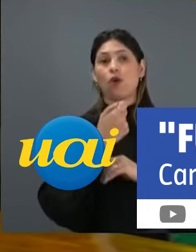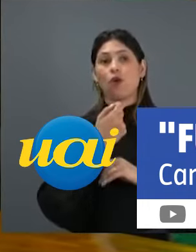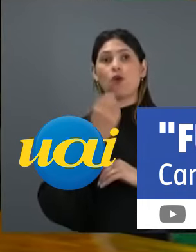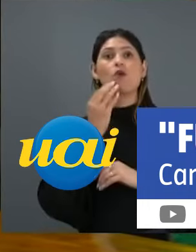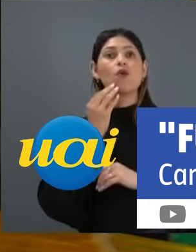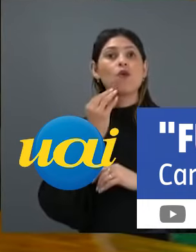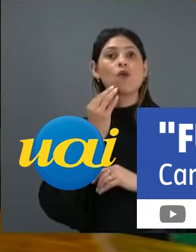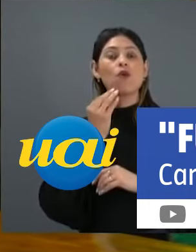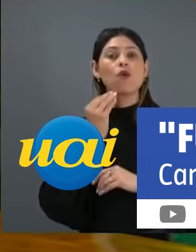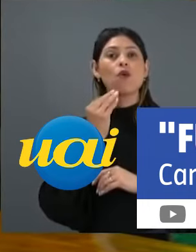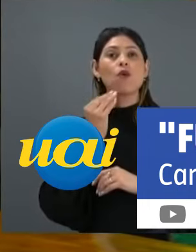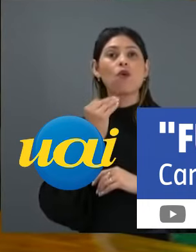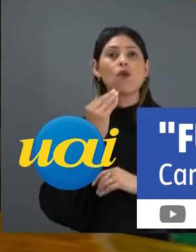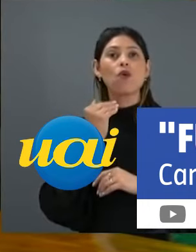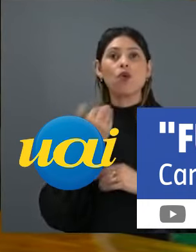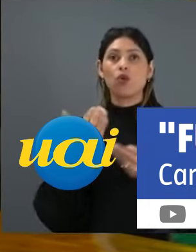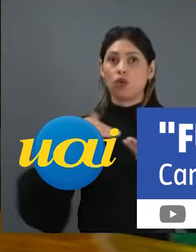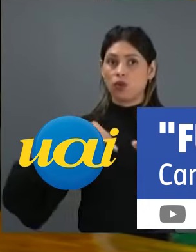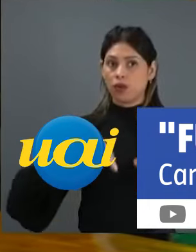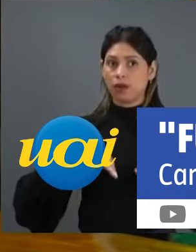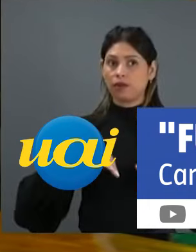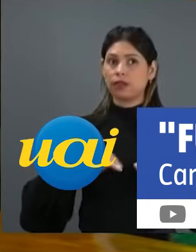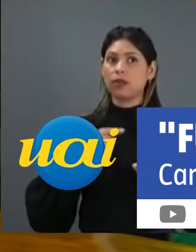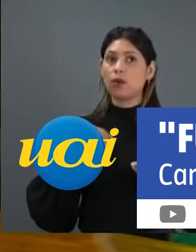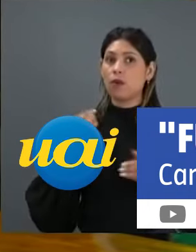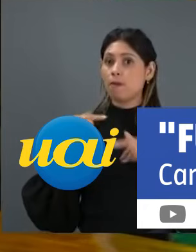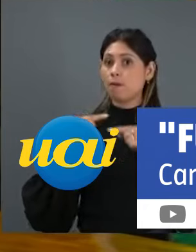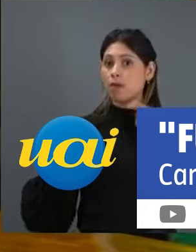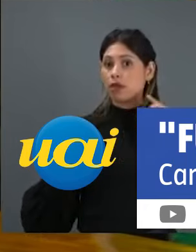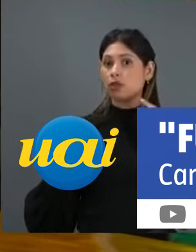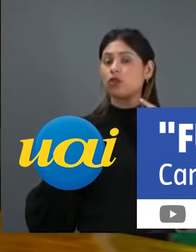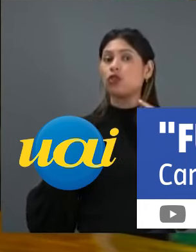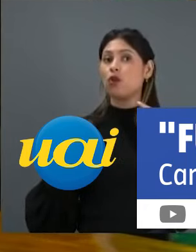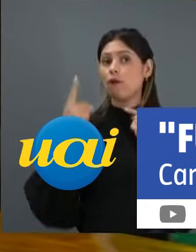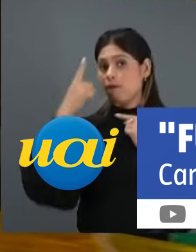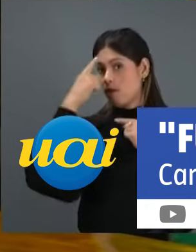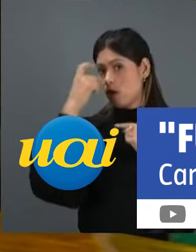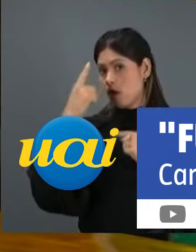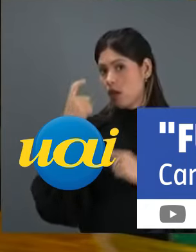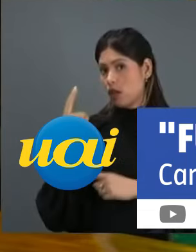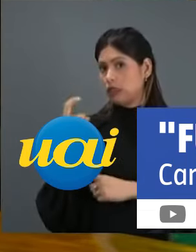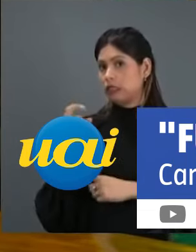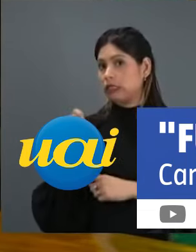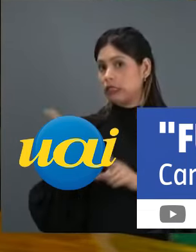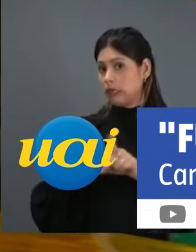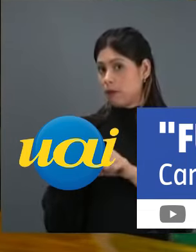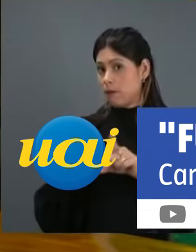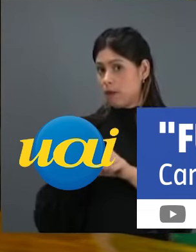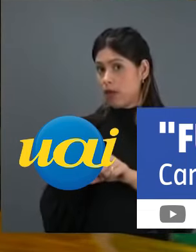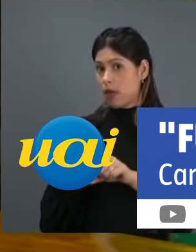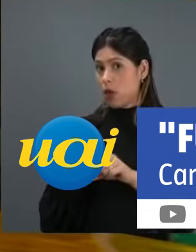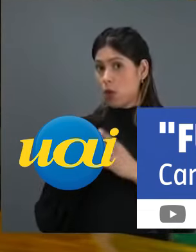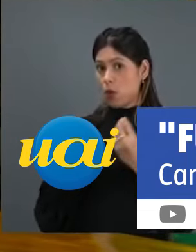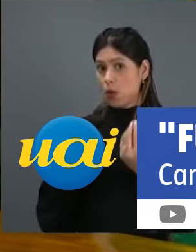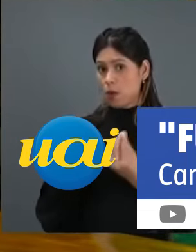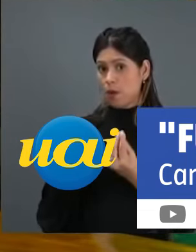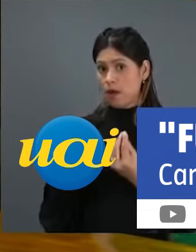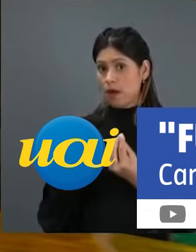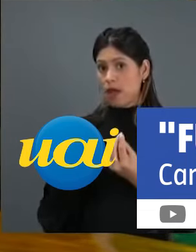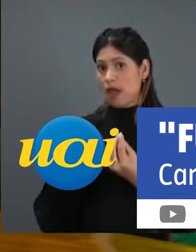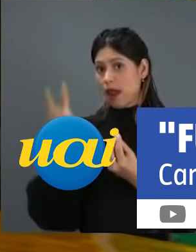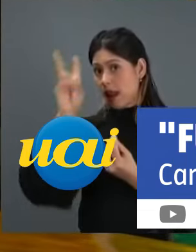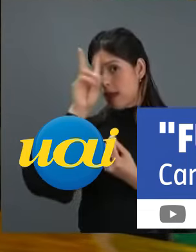quem impedisse de forma violenta manifestações pacíficas. E eu quero lembrar aqui